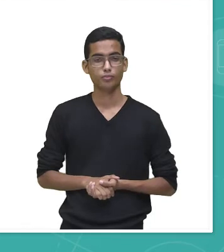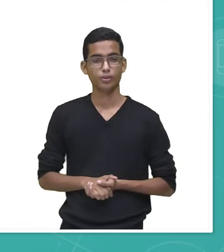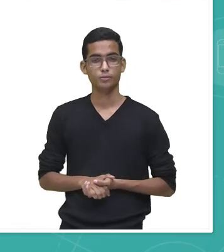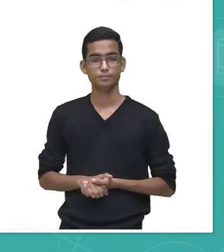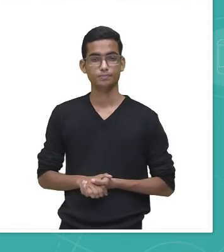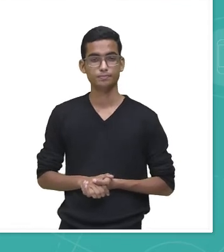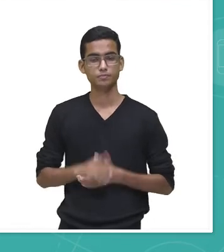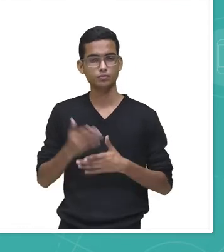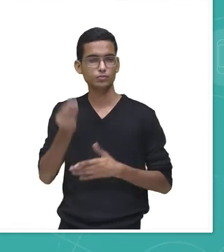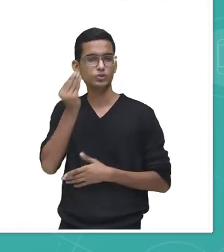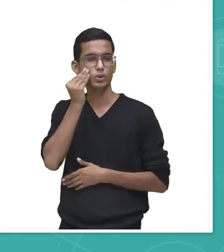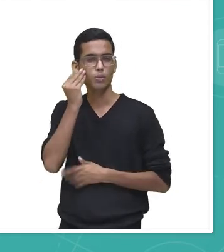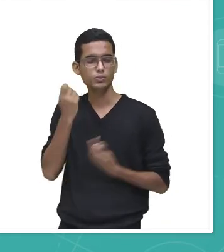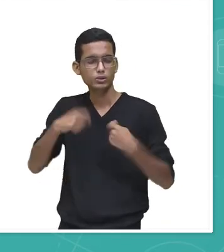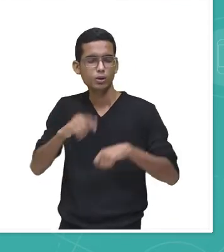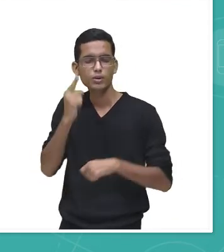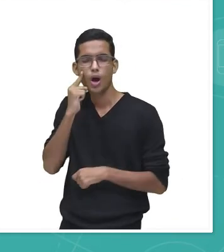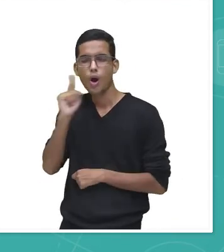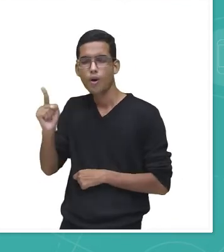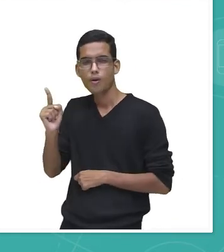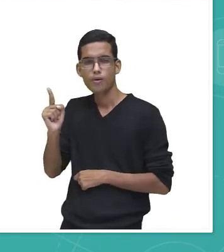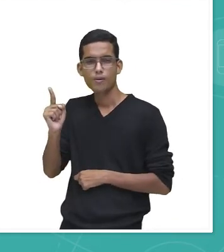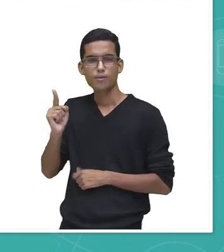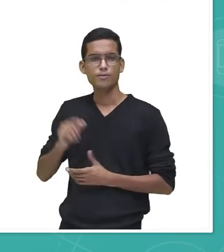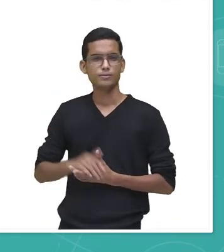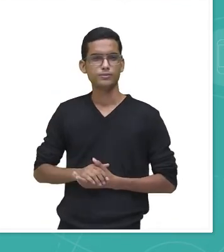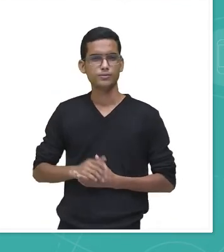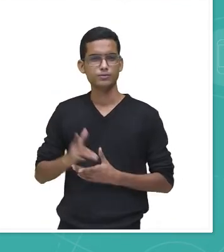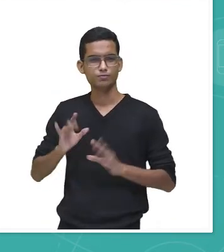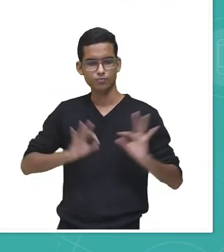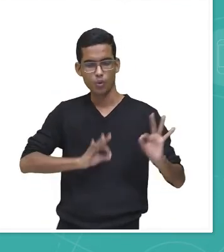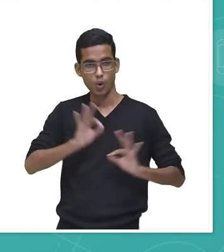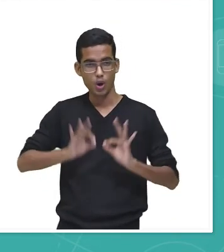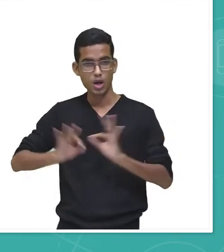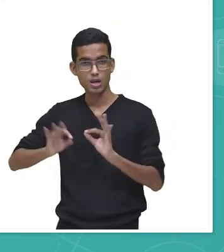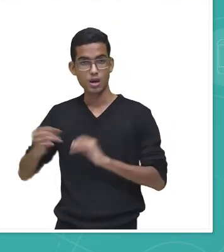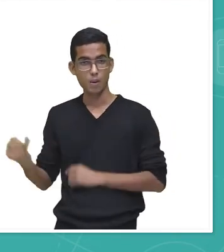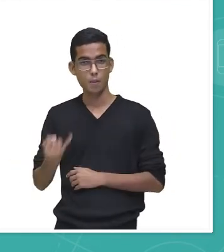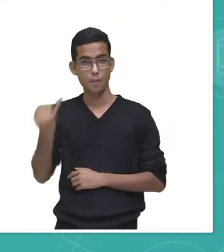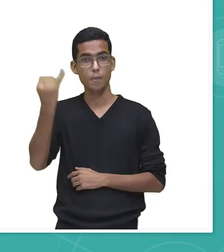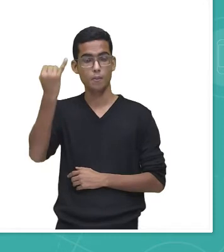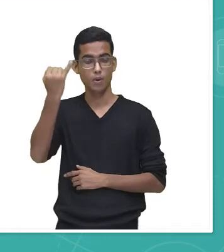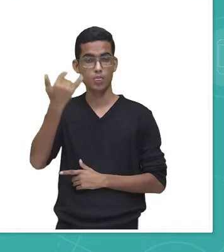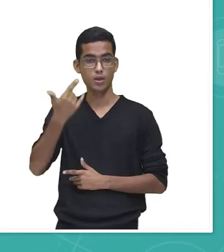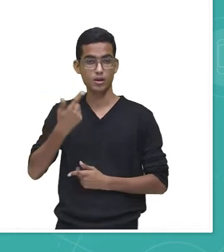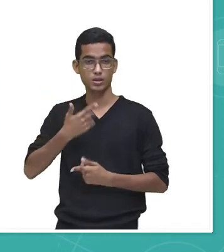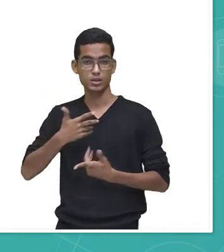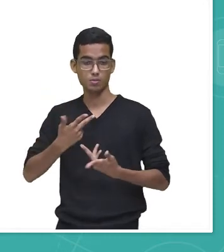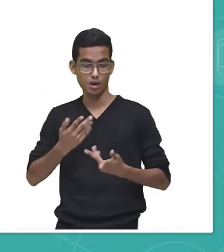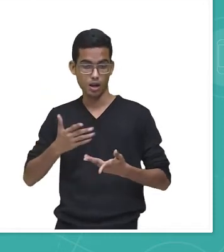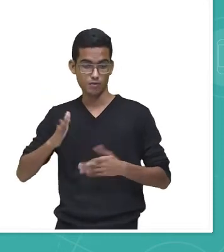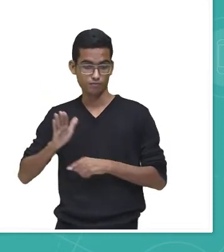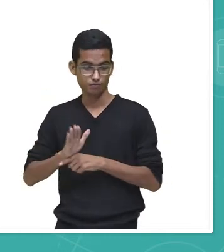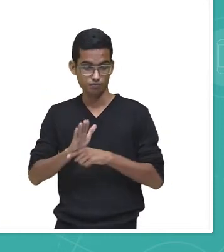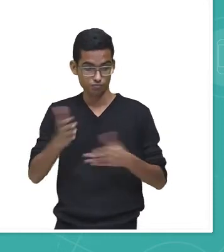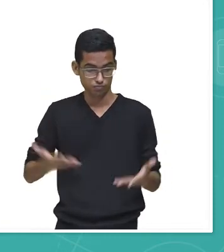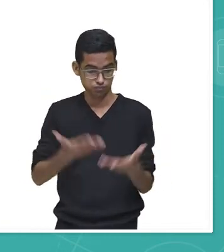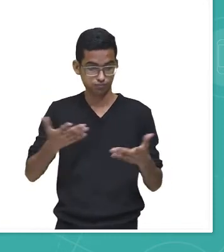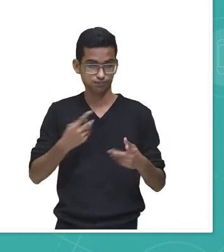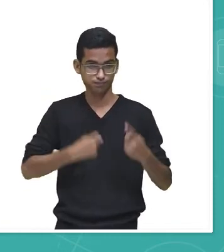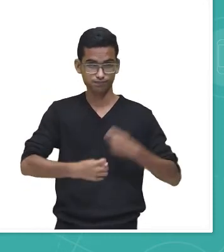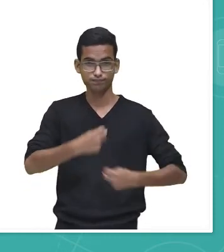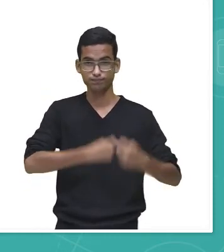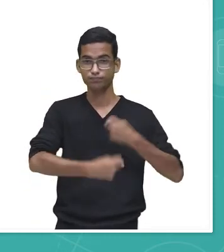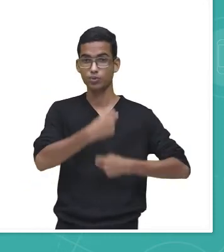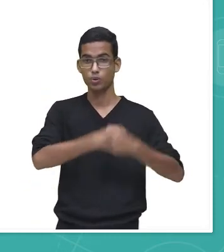podem observar, essa organização ela é fundamental para o desenvolvimento da economia. Então, em algum momento, as produções agrícolas